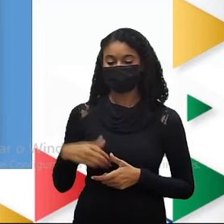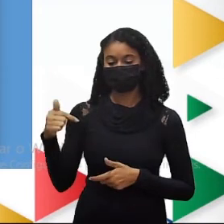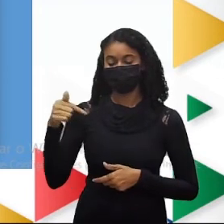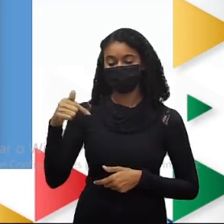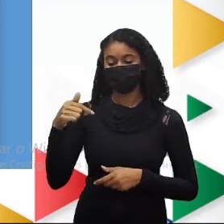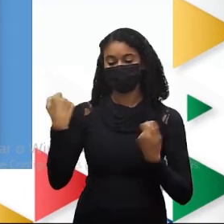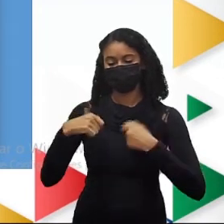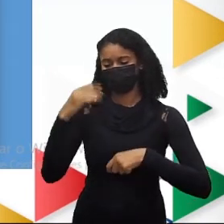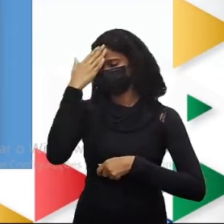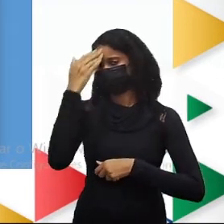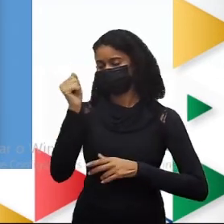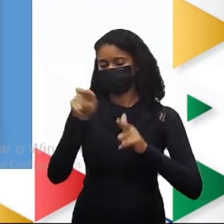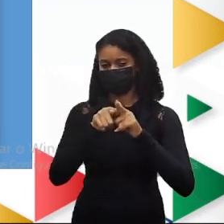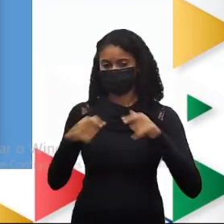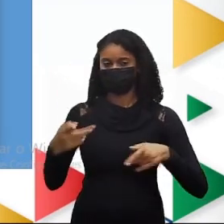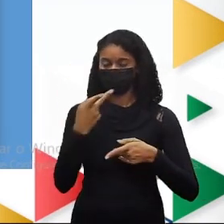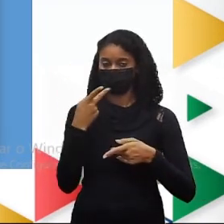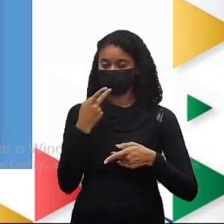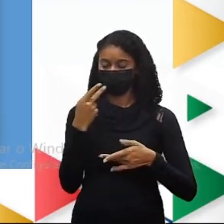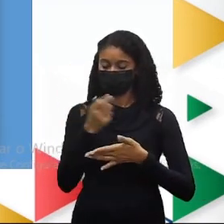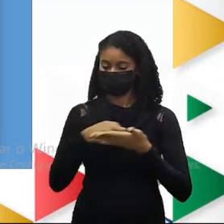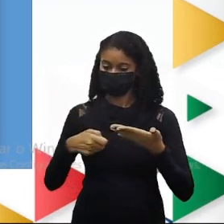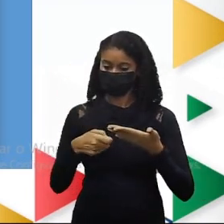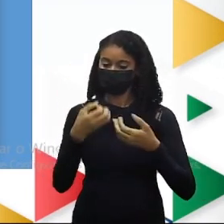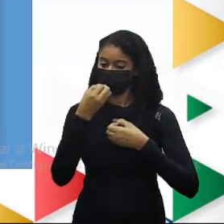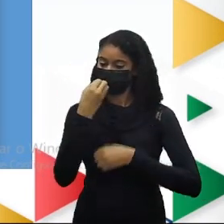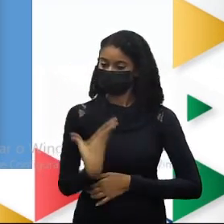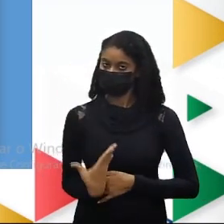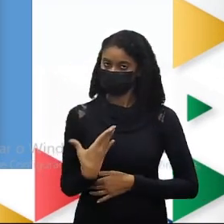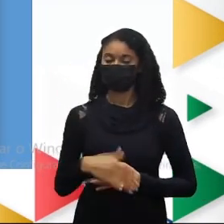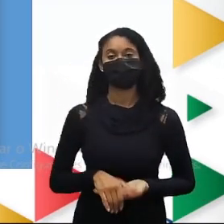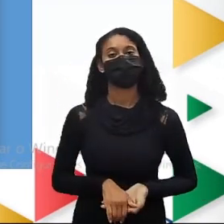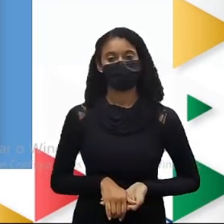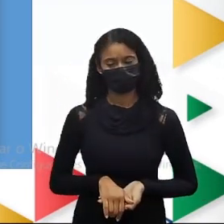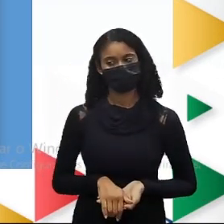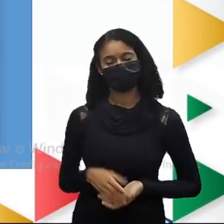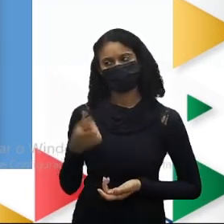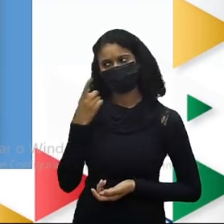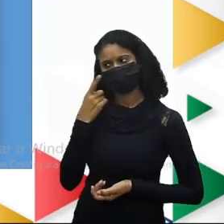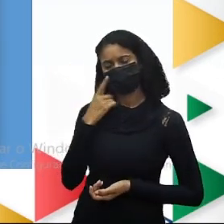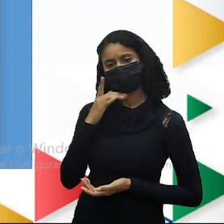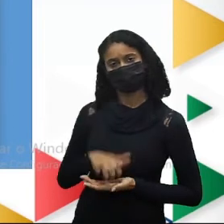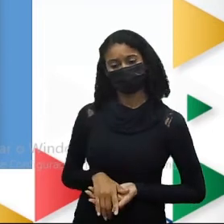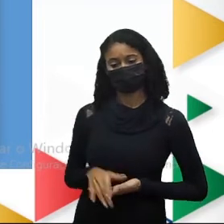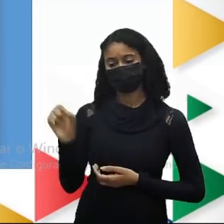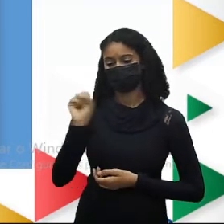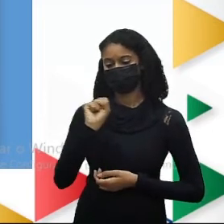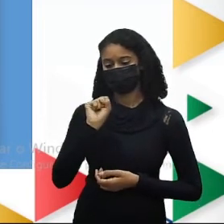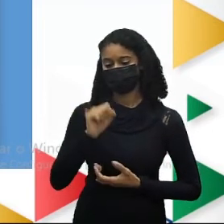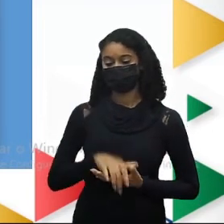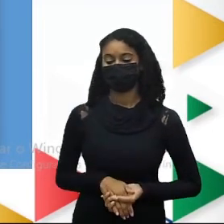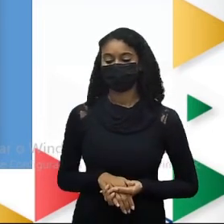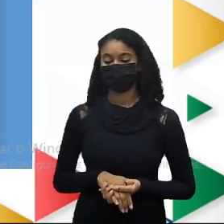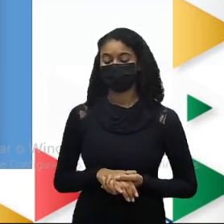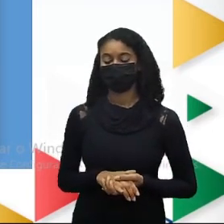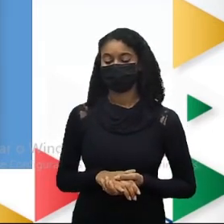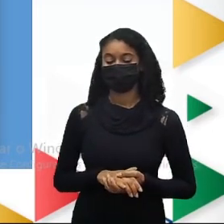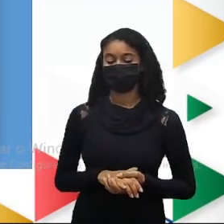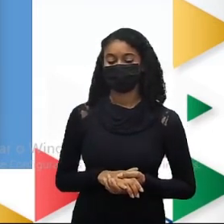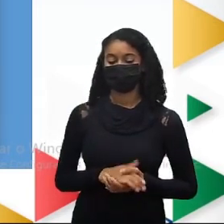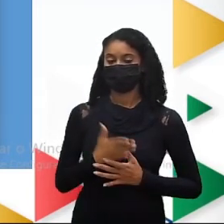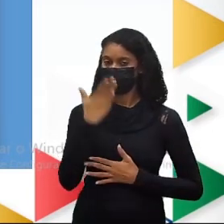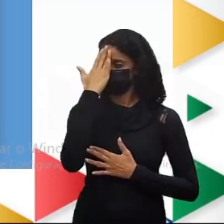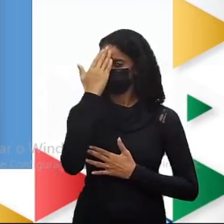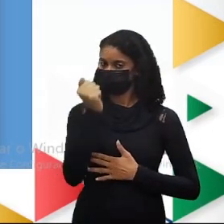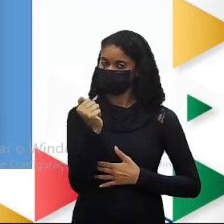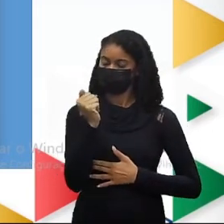saber gramática para falar e escrever bem. Veja só. Oitavo mito, o domínio da norma